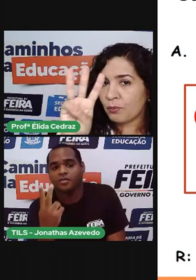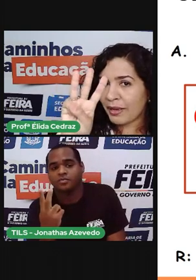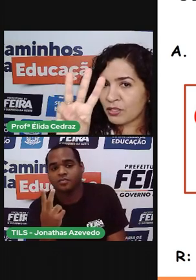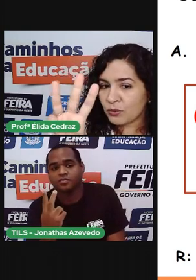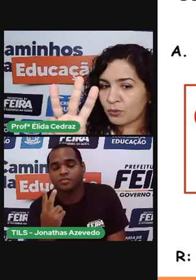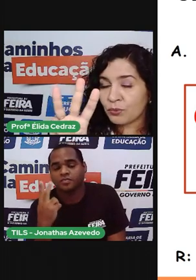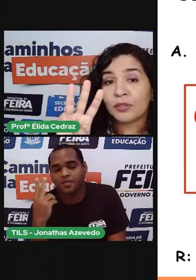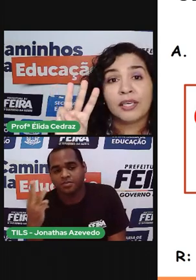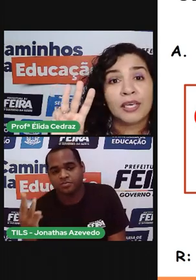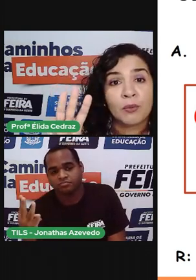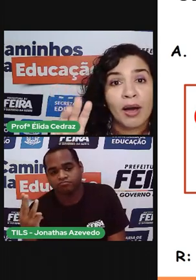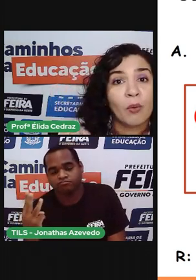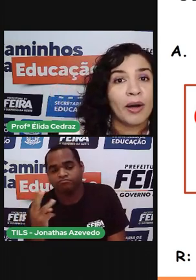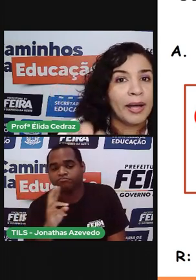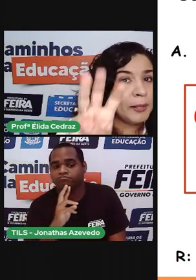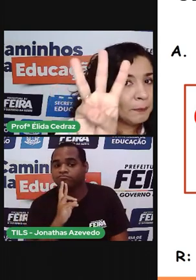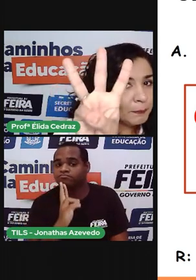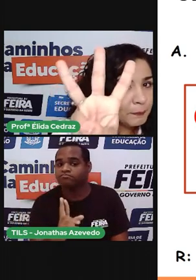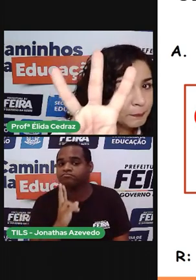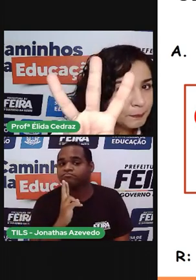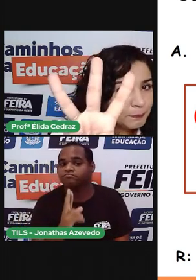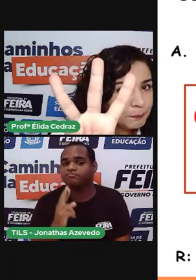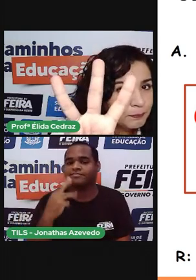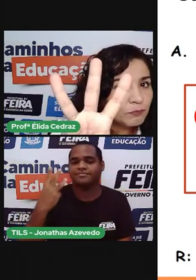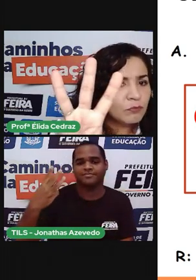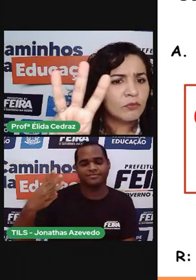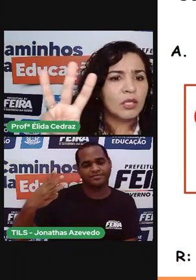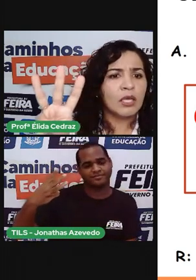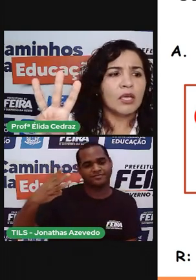Um, mais um, igual a?